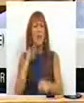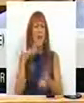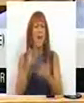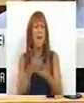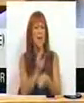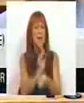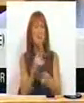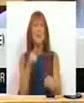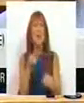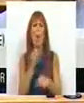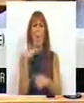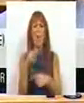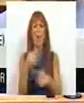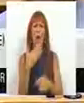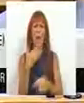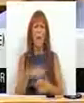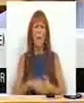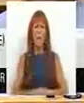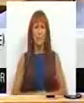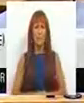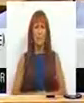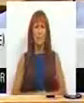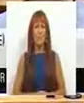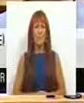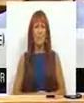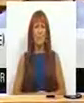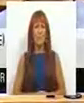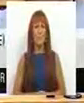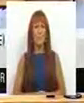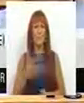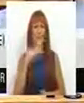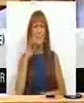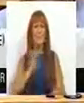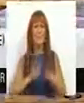garantir que estes estudantes tenham oportunidade. Muito obrigada. Muito obrigado, Sra. Deputada.